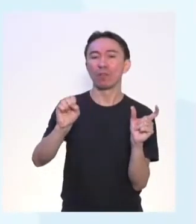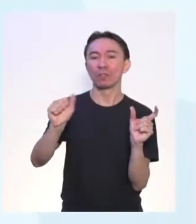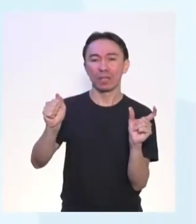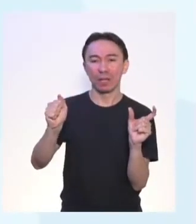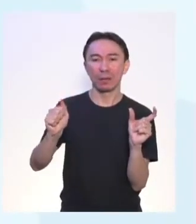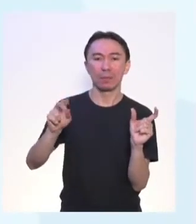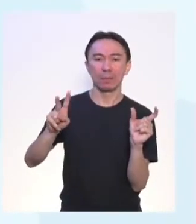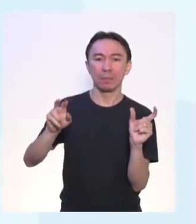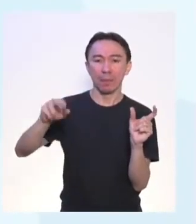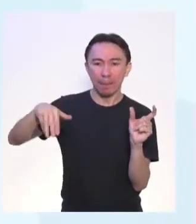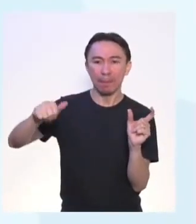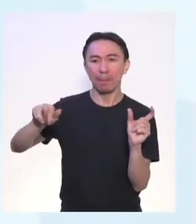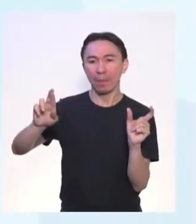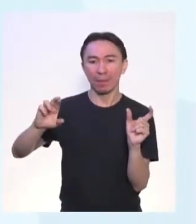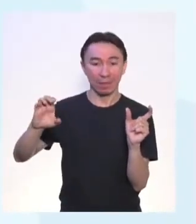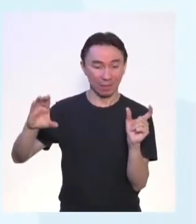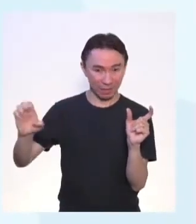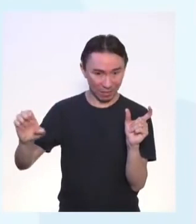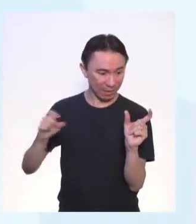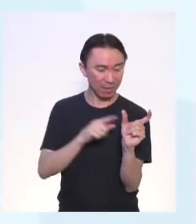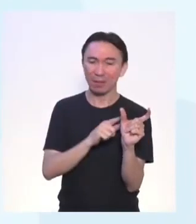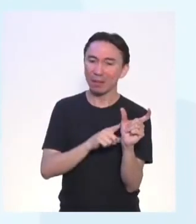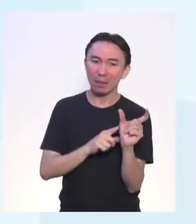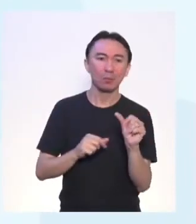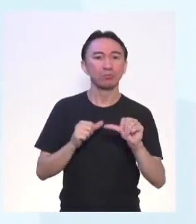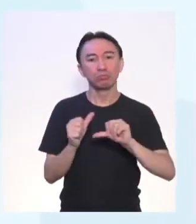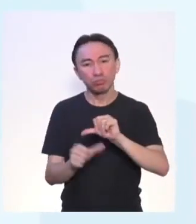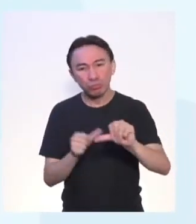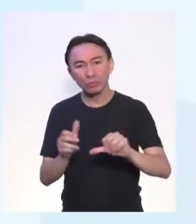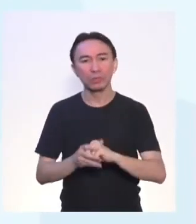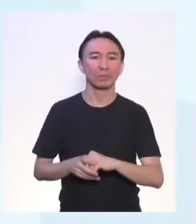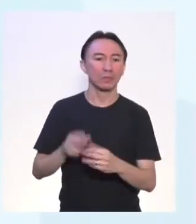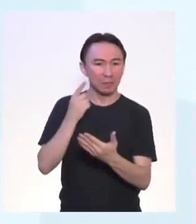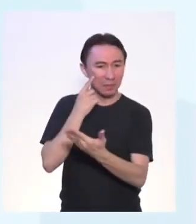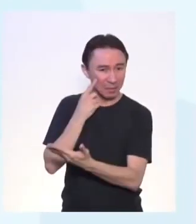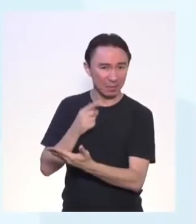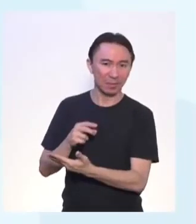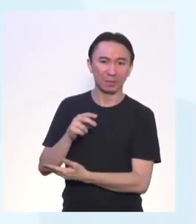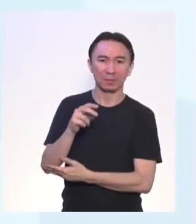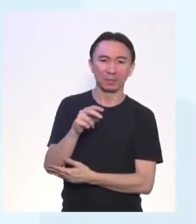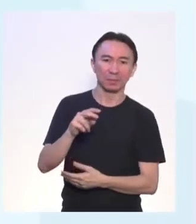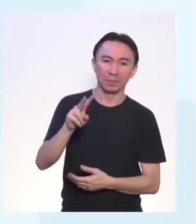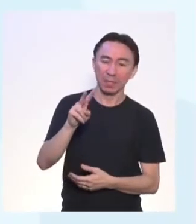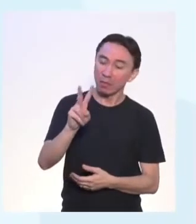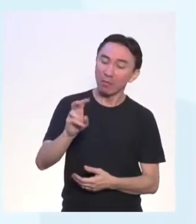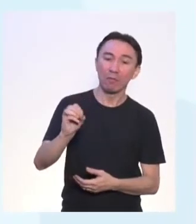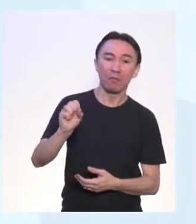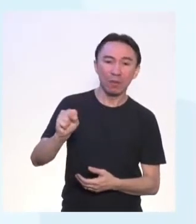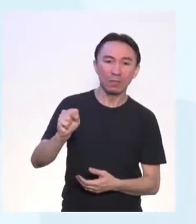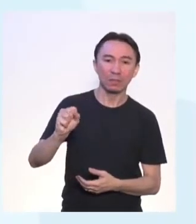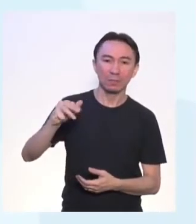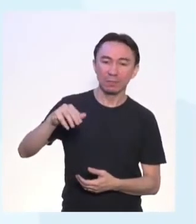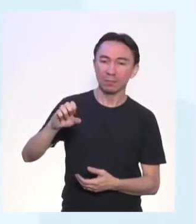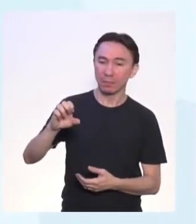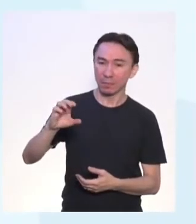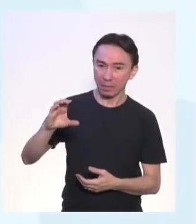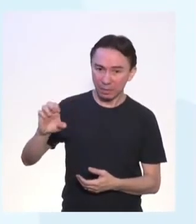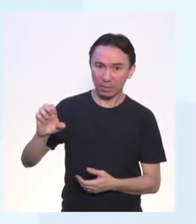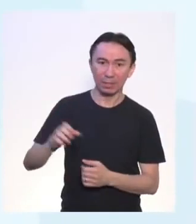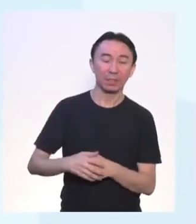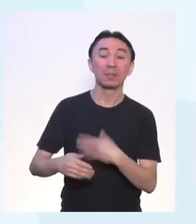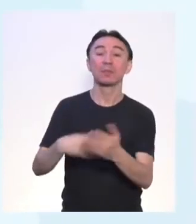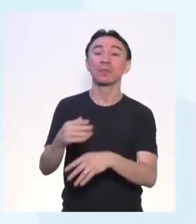de mudança ao longo dos anos. De vossa mercê para vossa mercê, ou melhor, vossa mercê, depois vossa